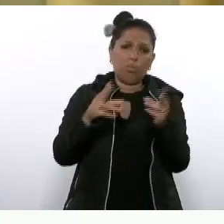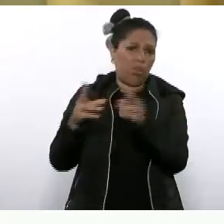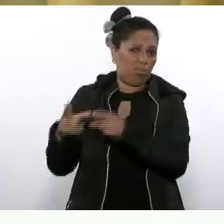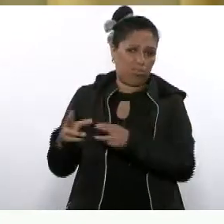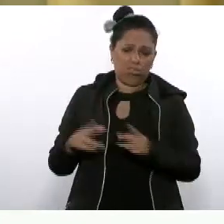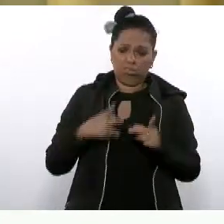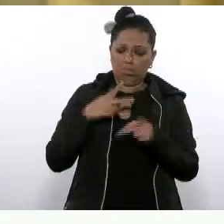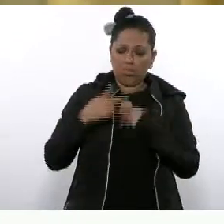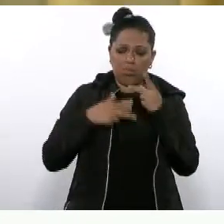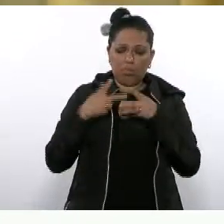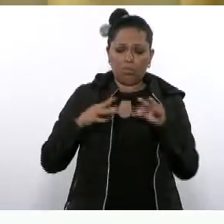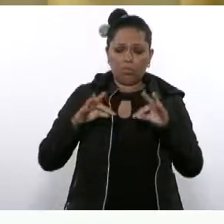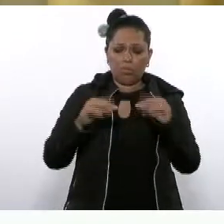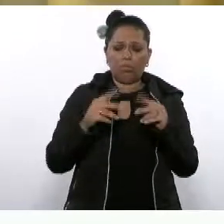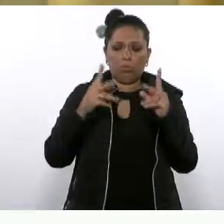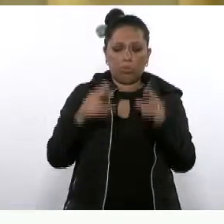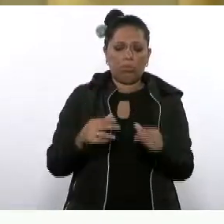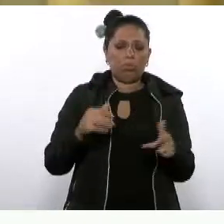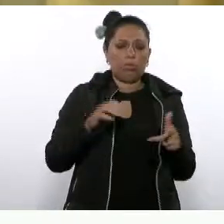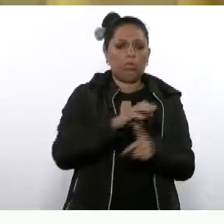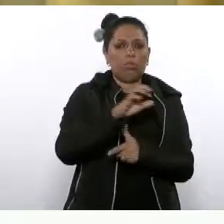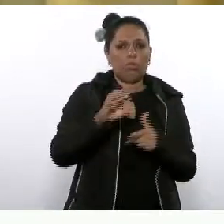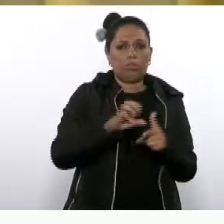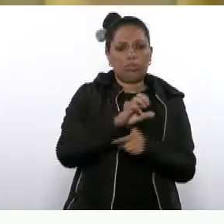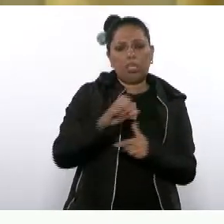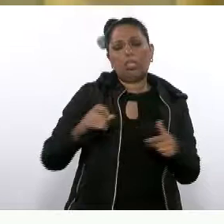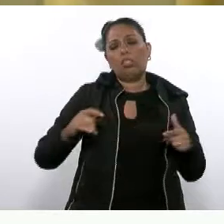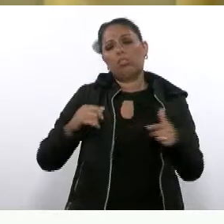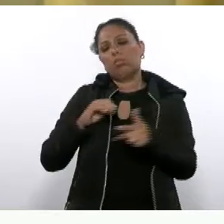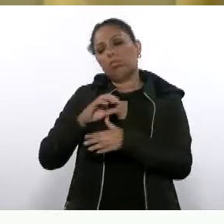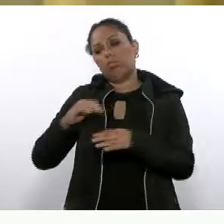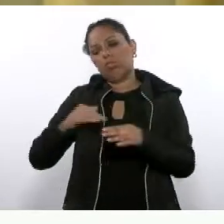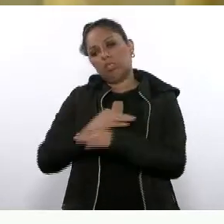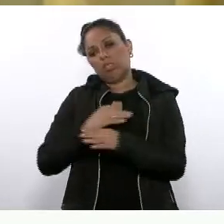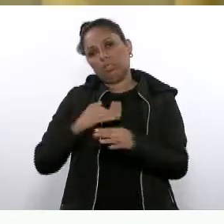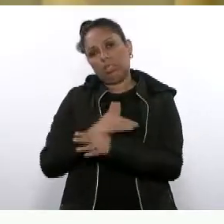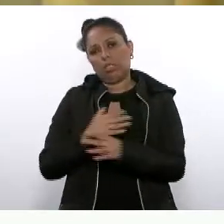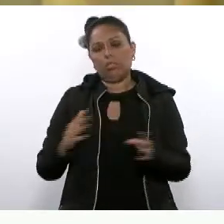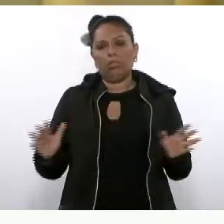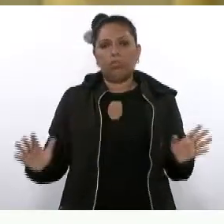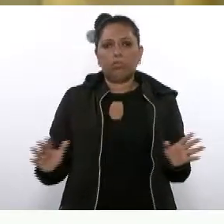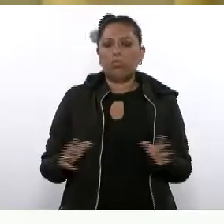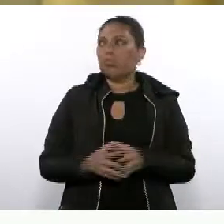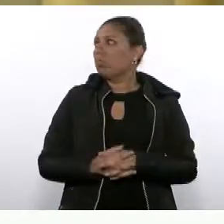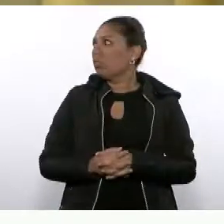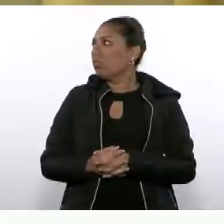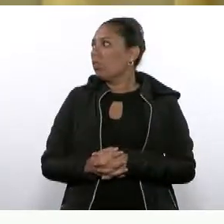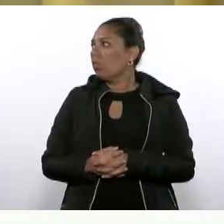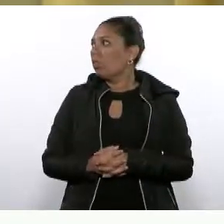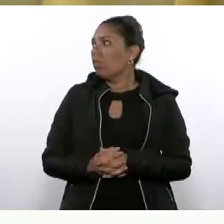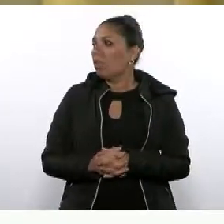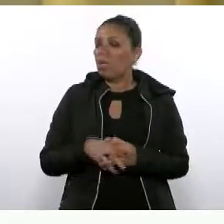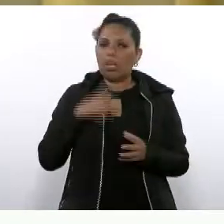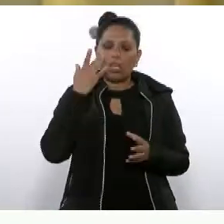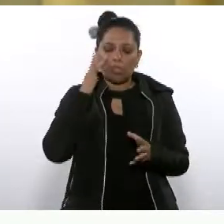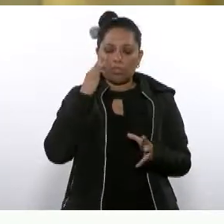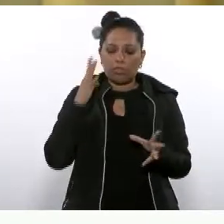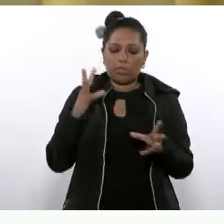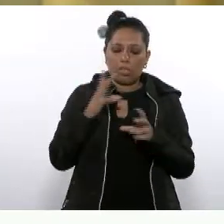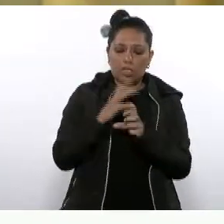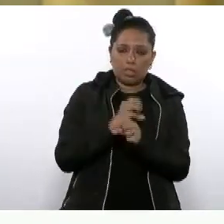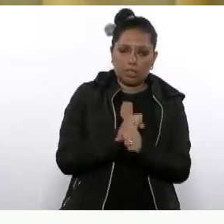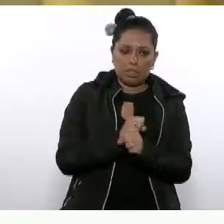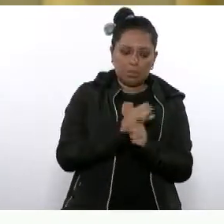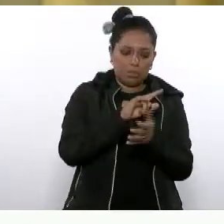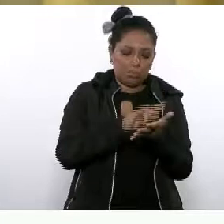recomendações para o Poder Executivo Estadual e para os municípios. Eu aí colocaria isso e acrescentaria a questão da contratação,